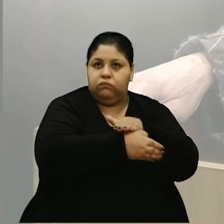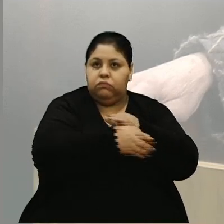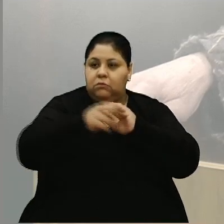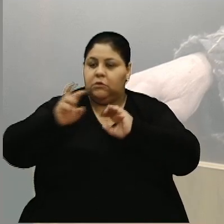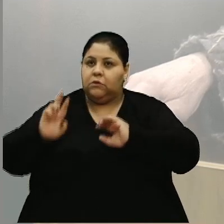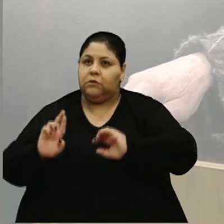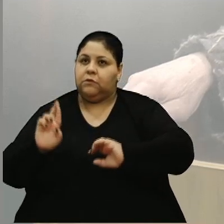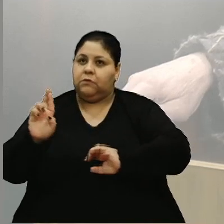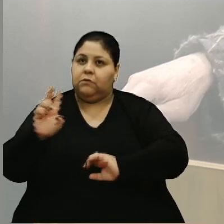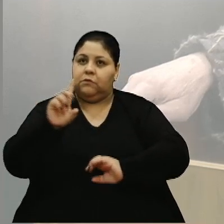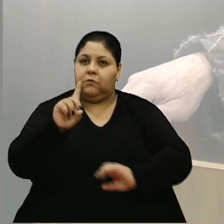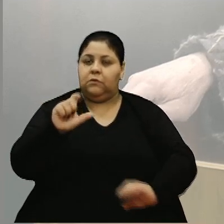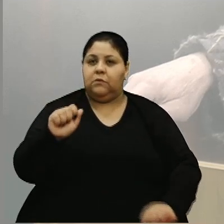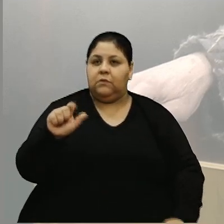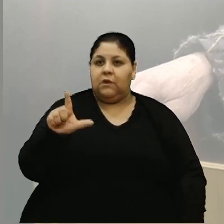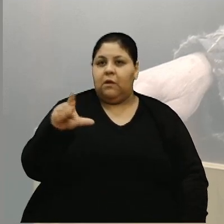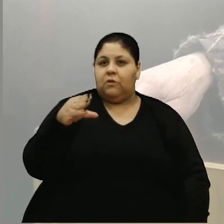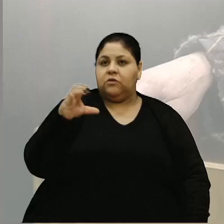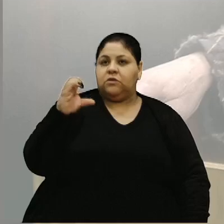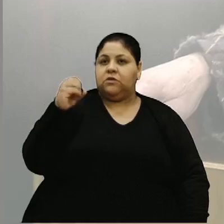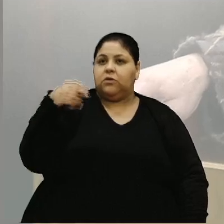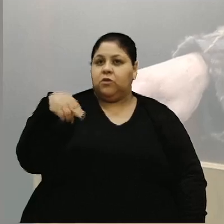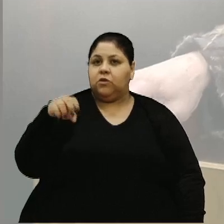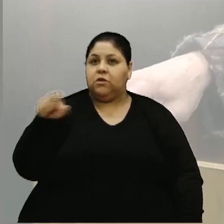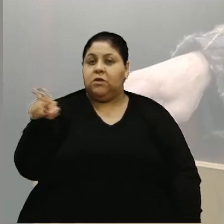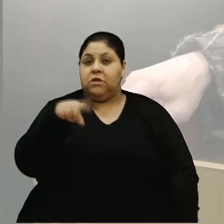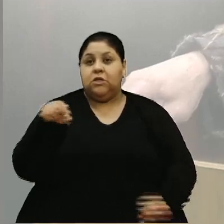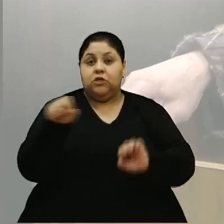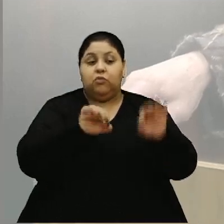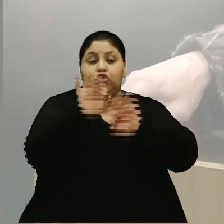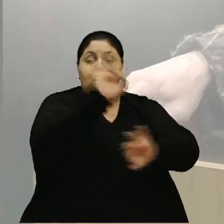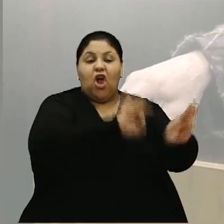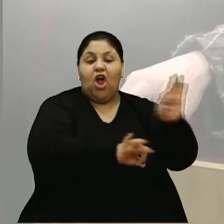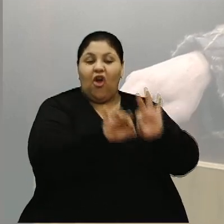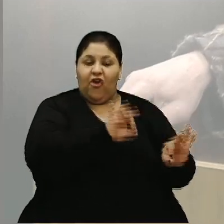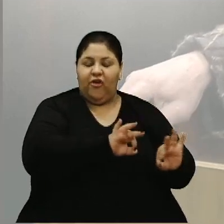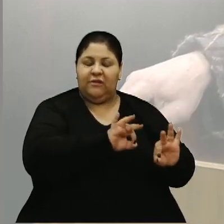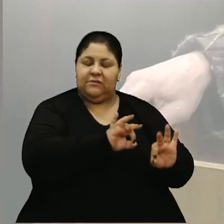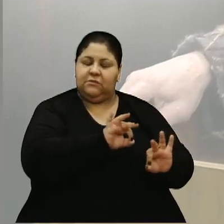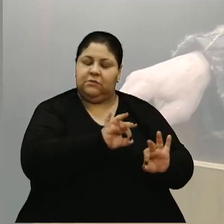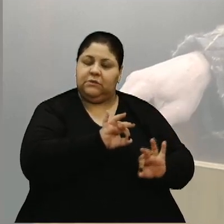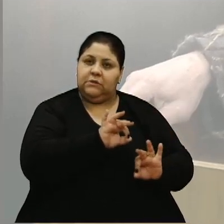da Dalcione Pazin, a gente pôde confeccionar esse